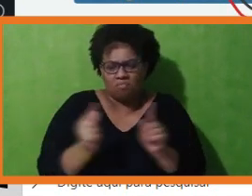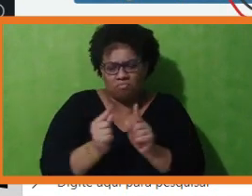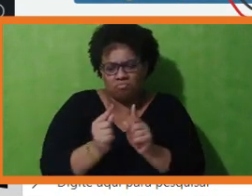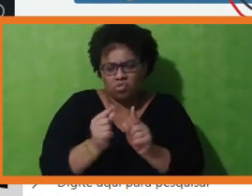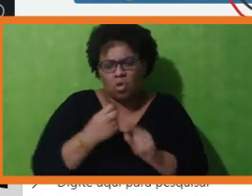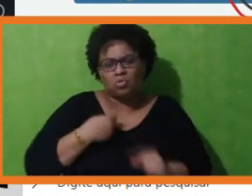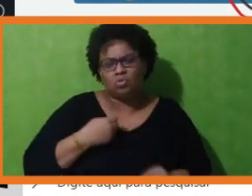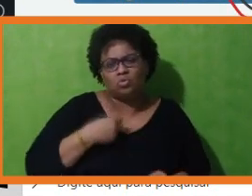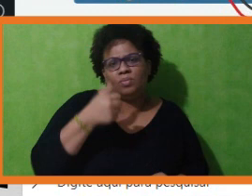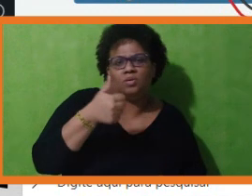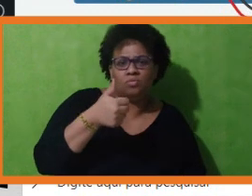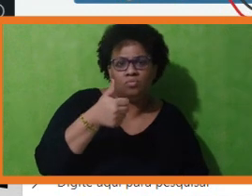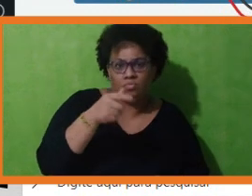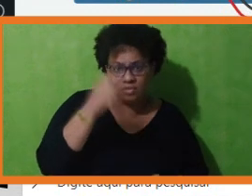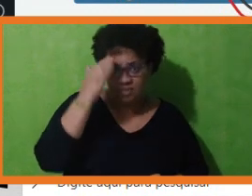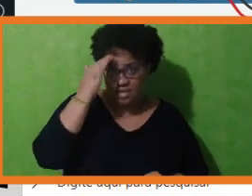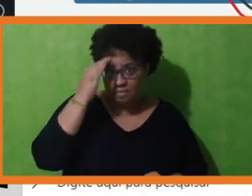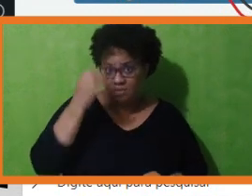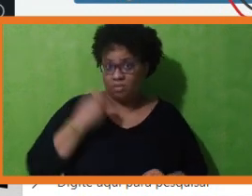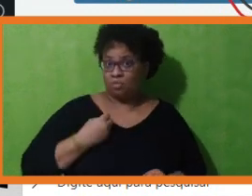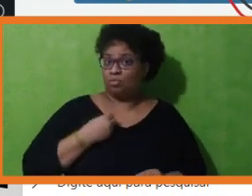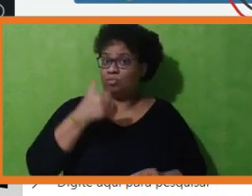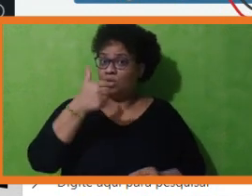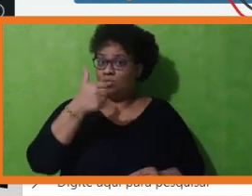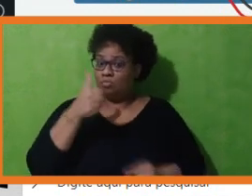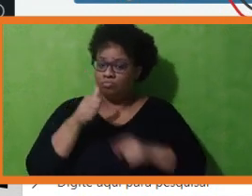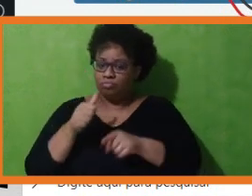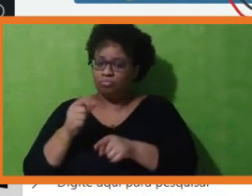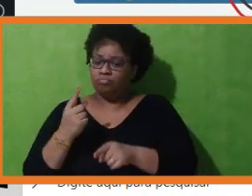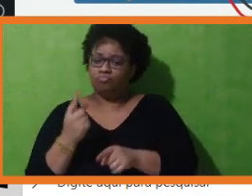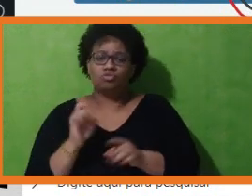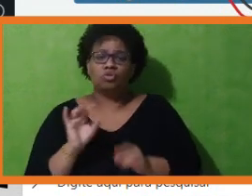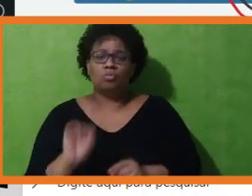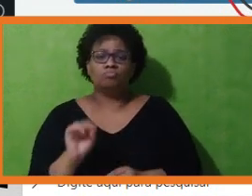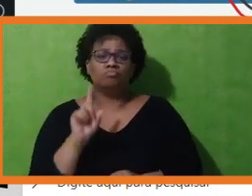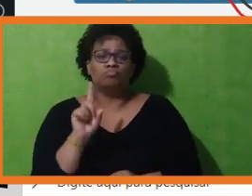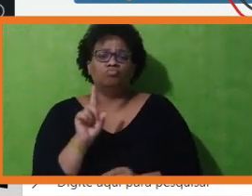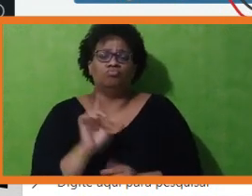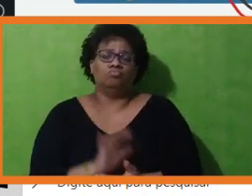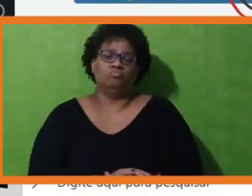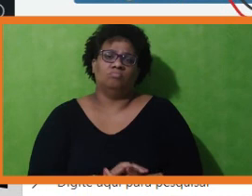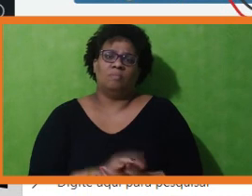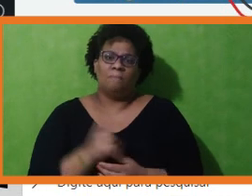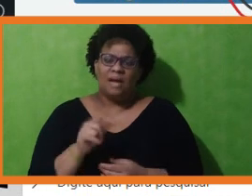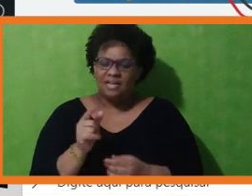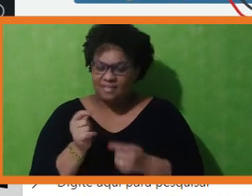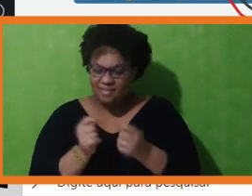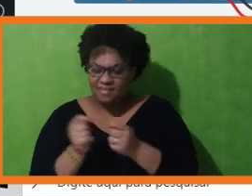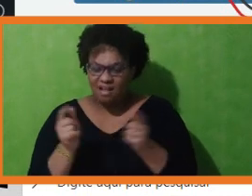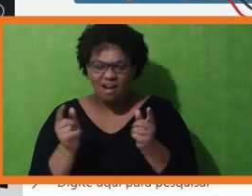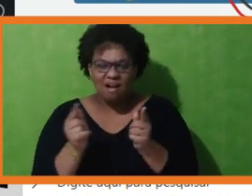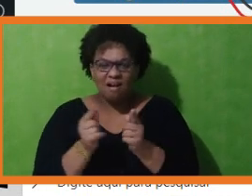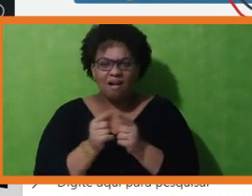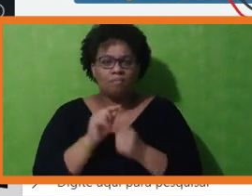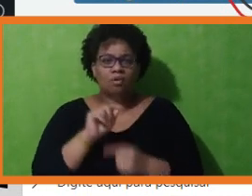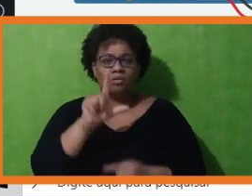sei lá, espaço, seja somente leitura 1 e você entenda que leitura 1 é a leitura do botão 1, você põe somente leitura 1. Se você quiser